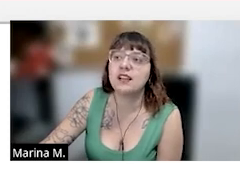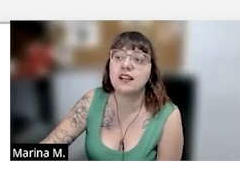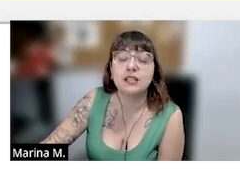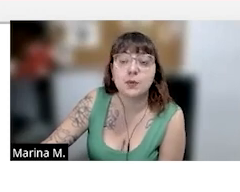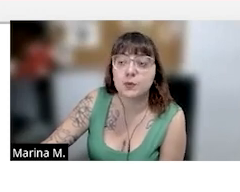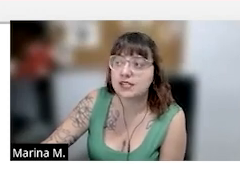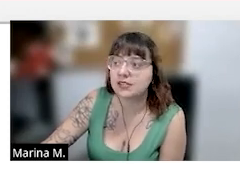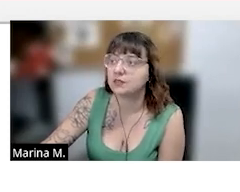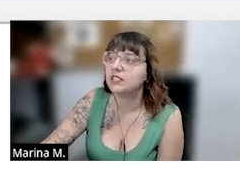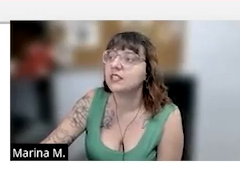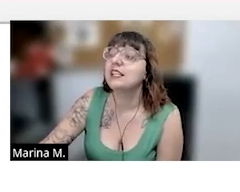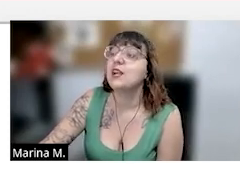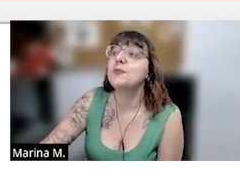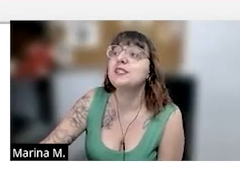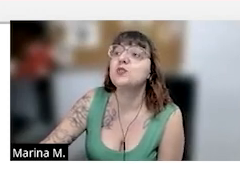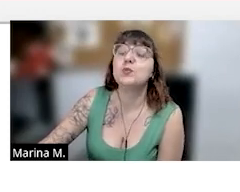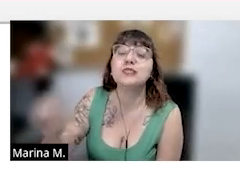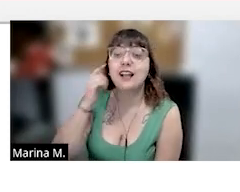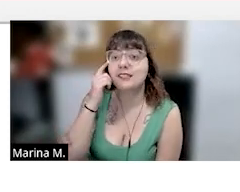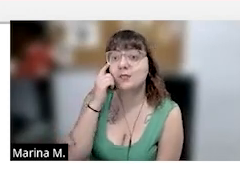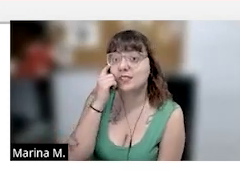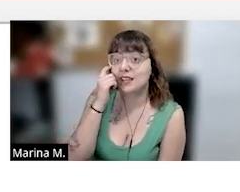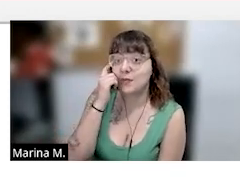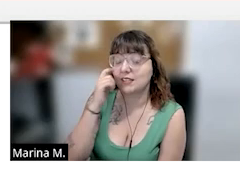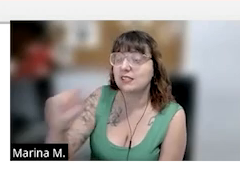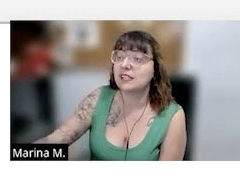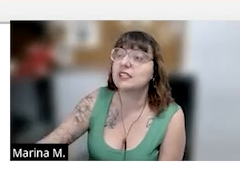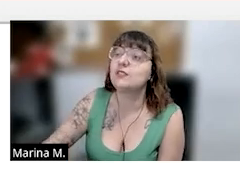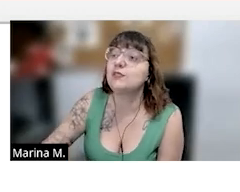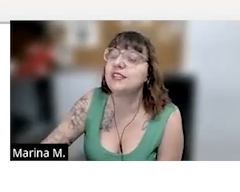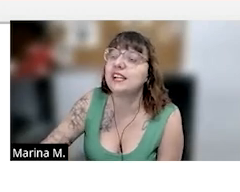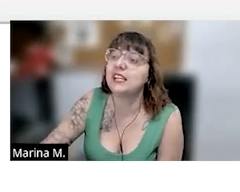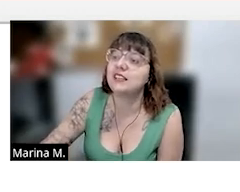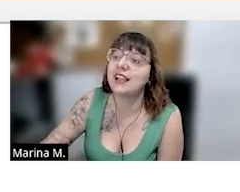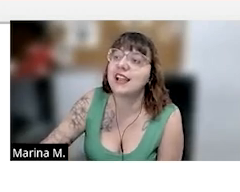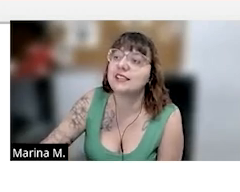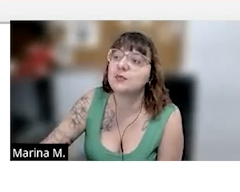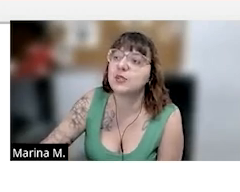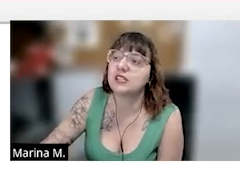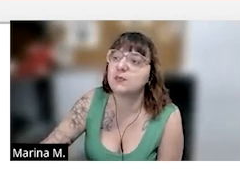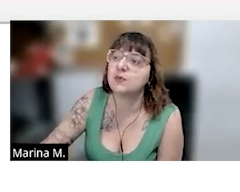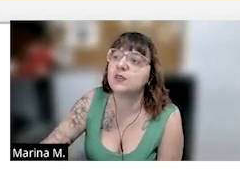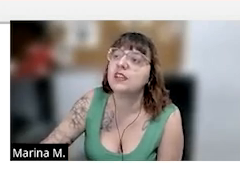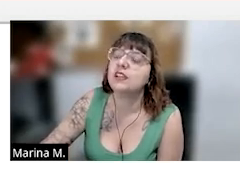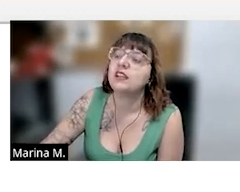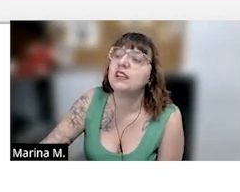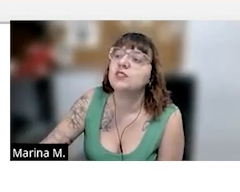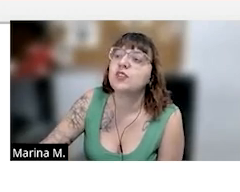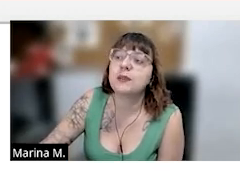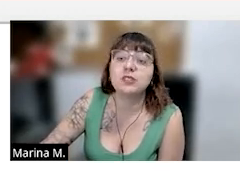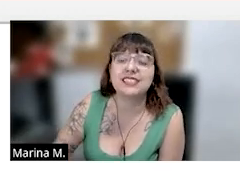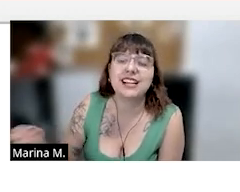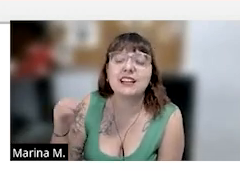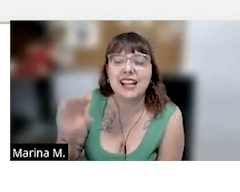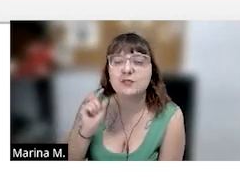e eu tenho a camada população. Eu preciso juntar essas duas camadas. Então, eu vou vir aqui na ES município, só